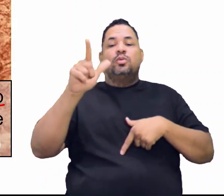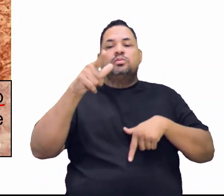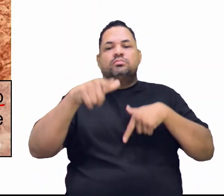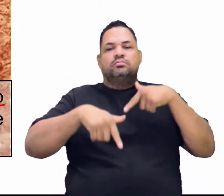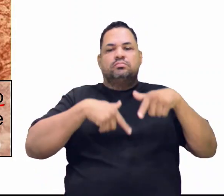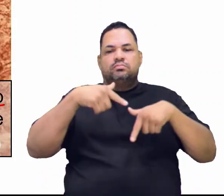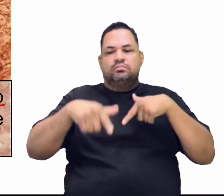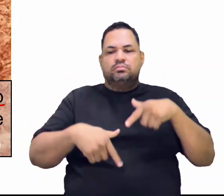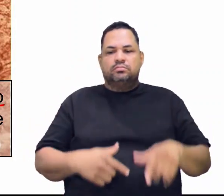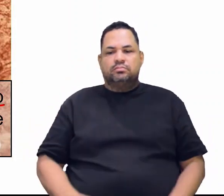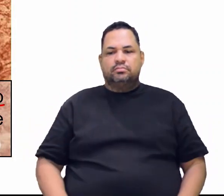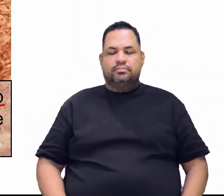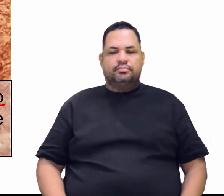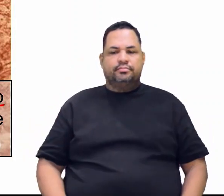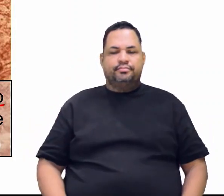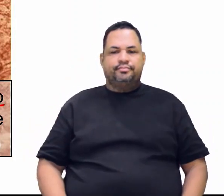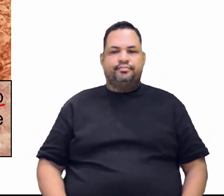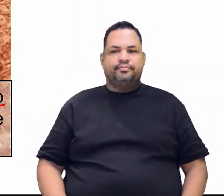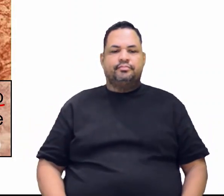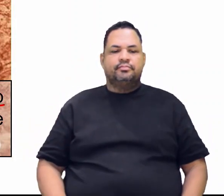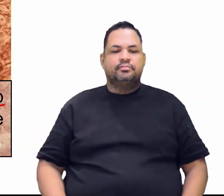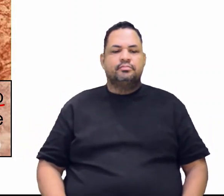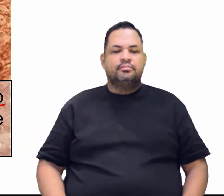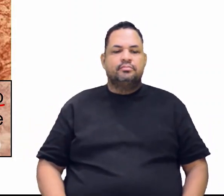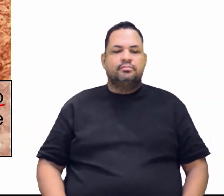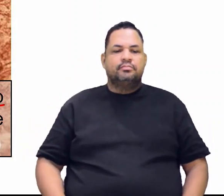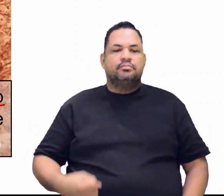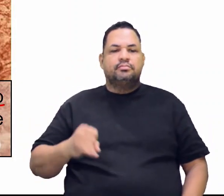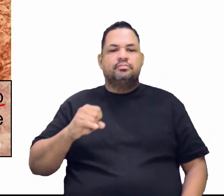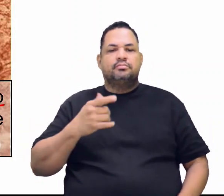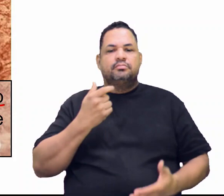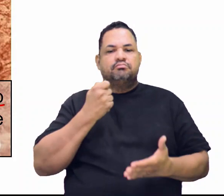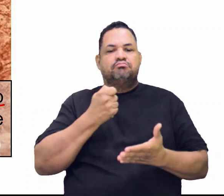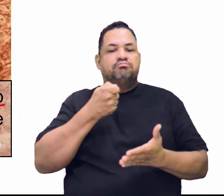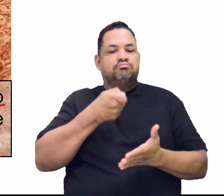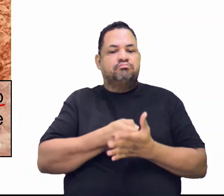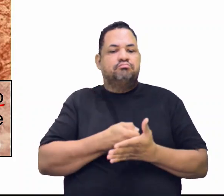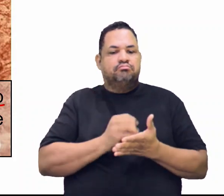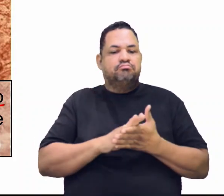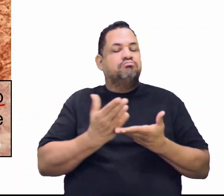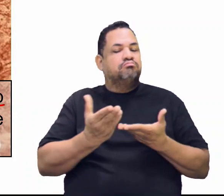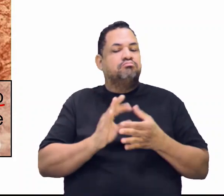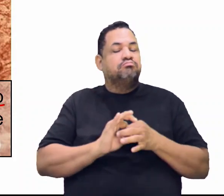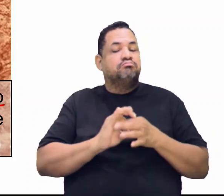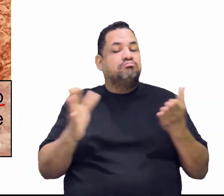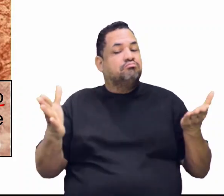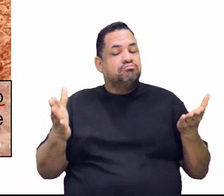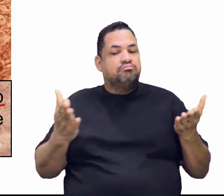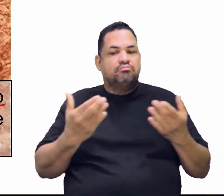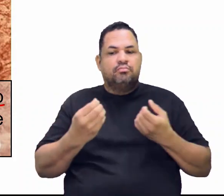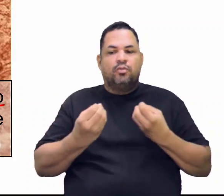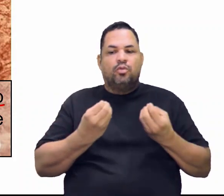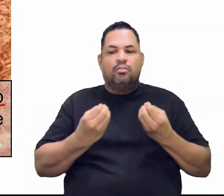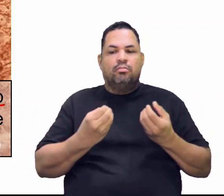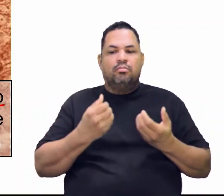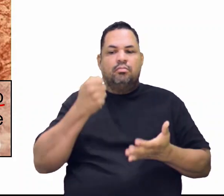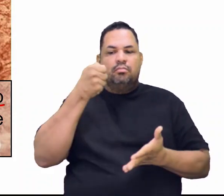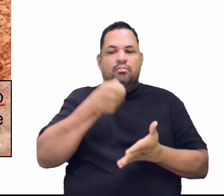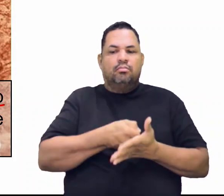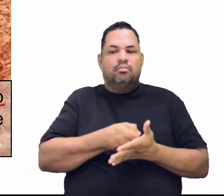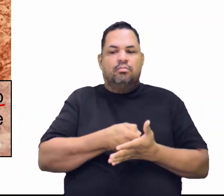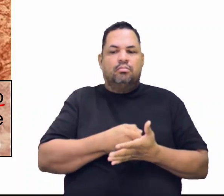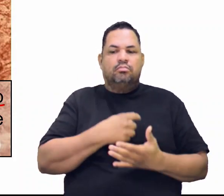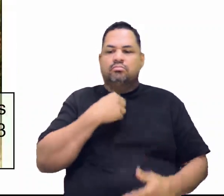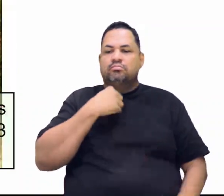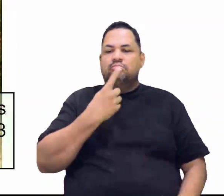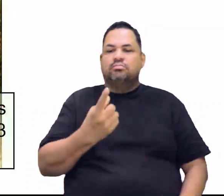outra ocupação. Cara, é o seguinte, se você me pagar o que você me deve, tu vai. Como é que paga?